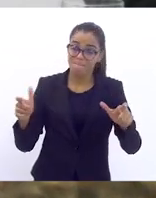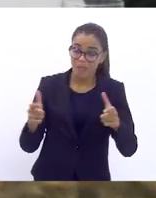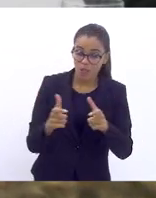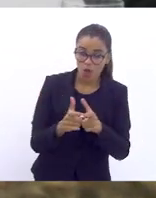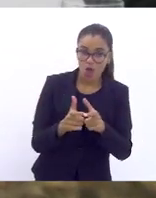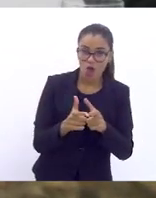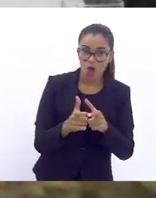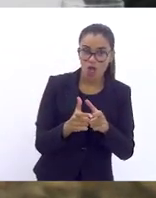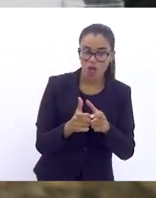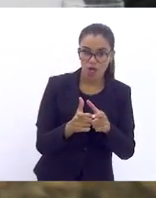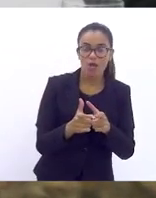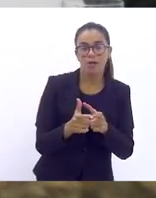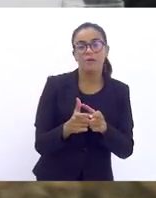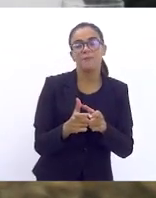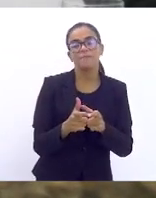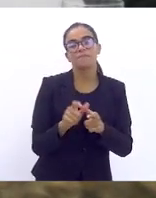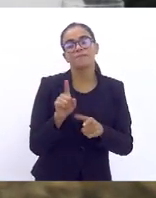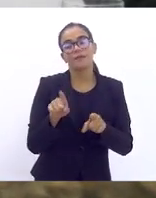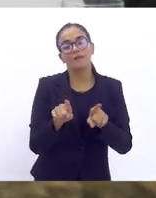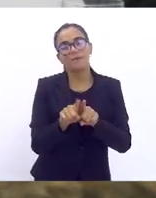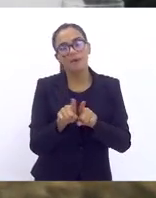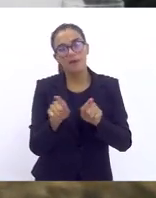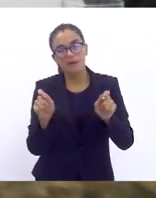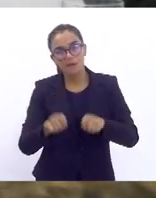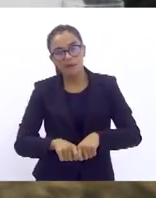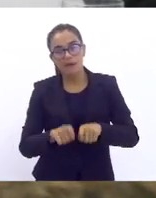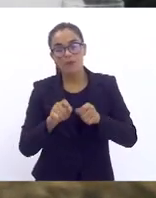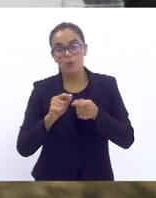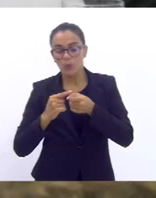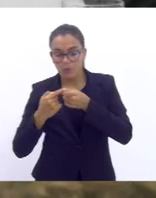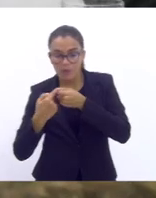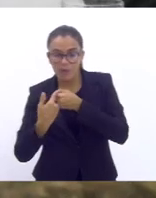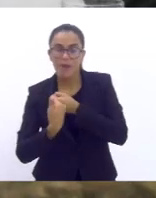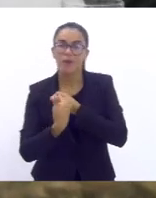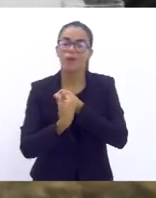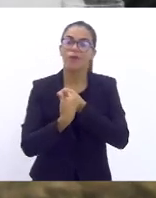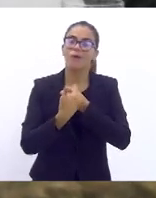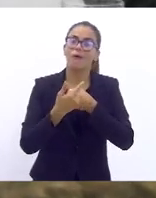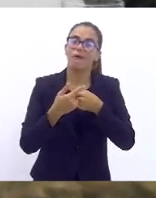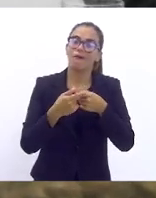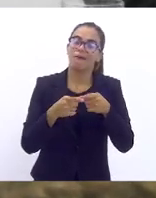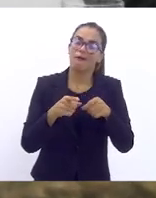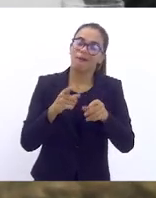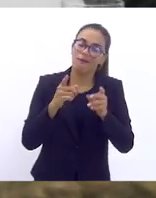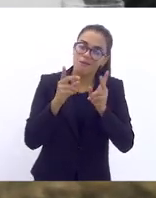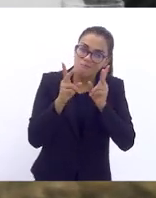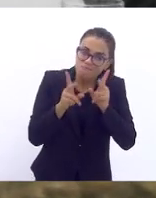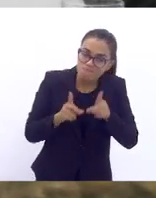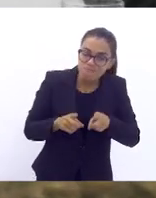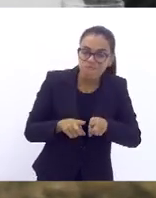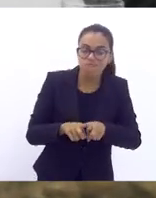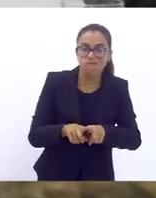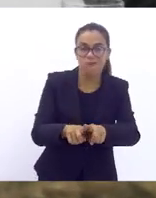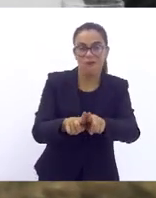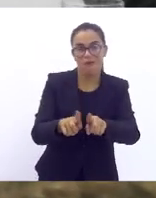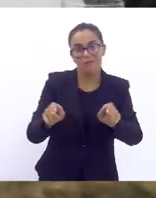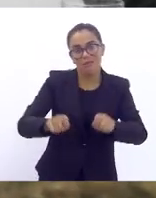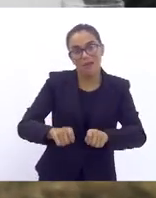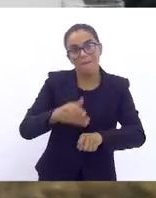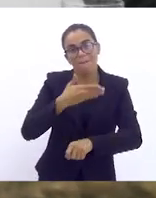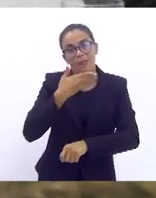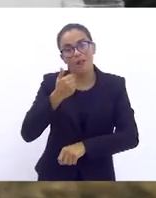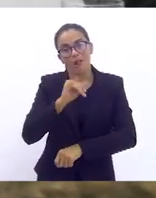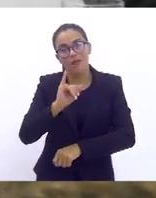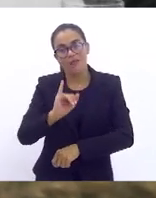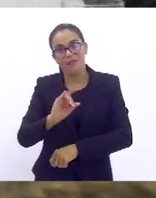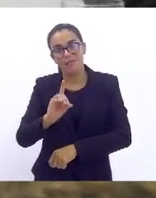né e a gente possa ter mais no interior ao mesmo tempo que o a gente possa melhorar o IDH